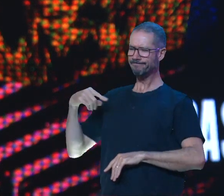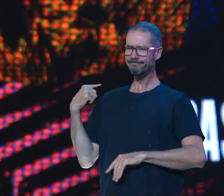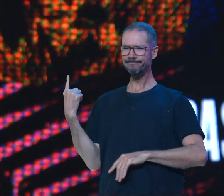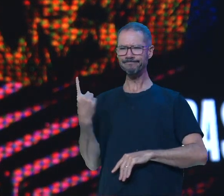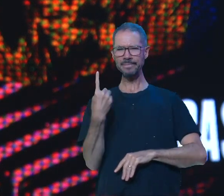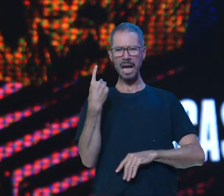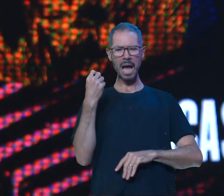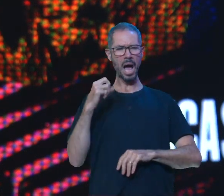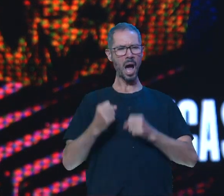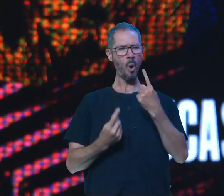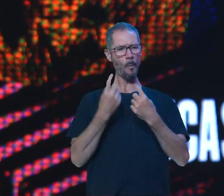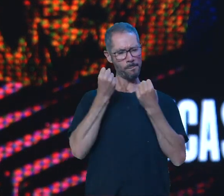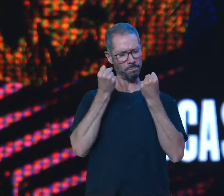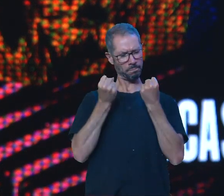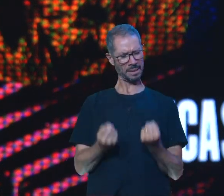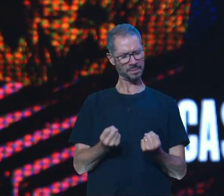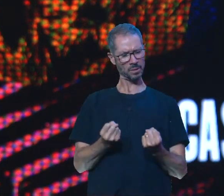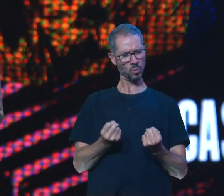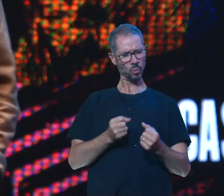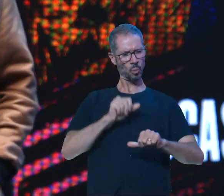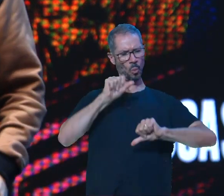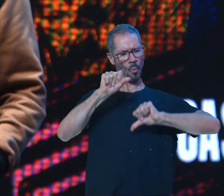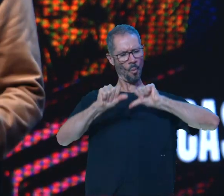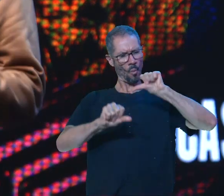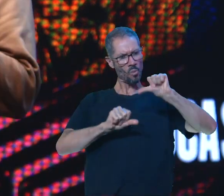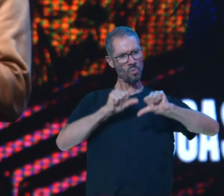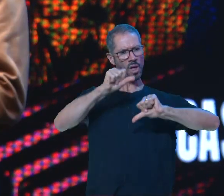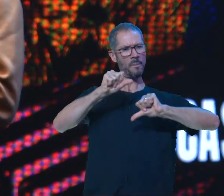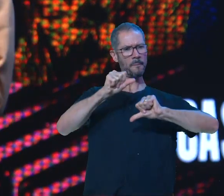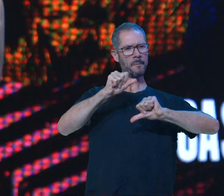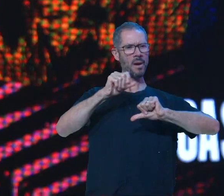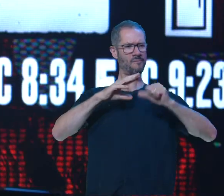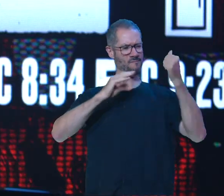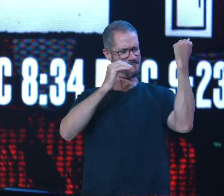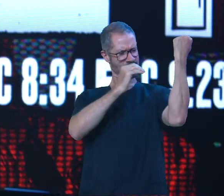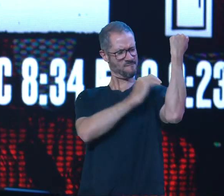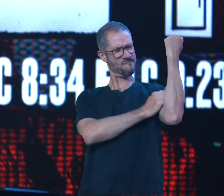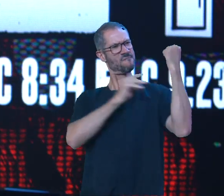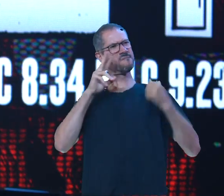algo pesado pode se tornar na nossa maior força.